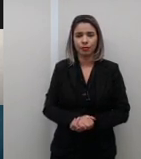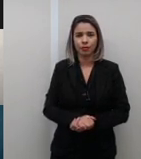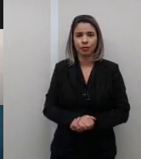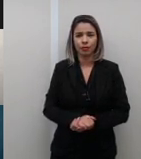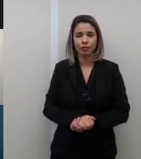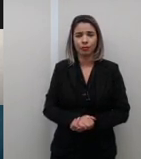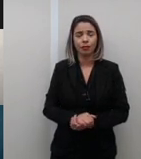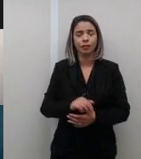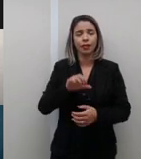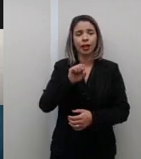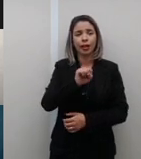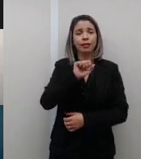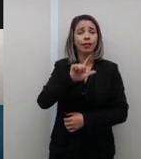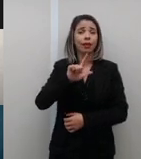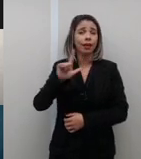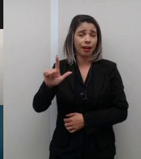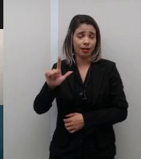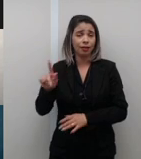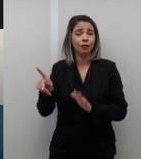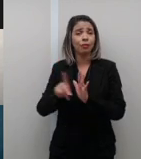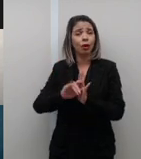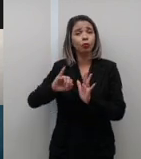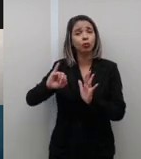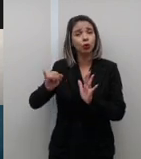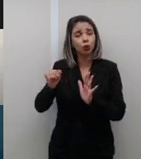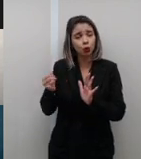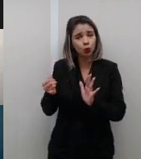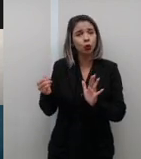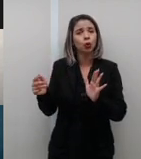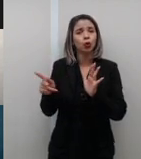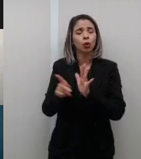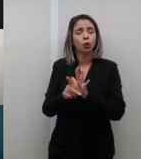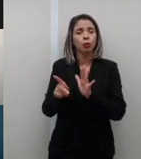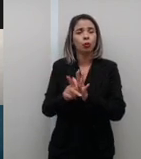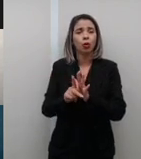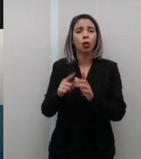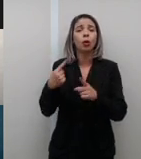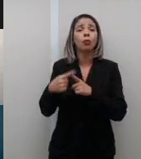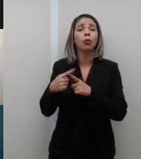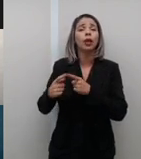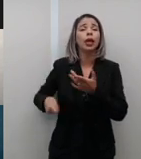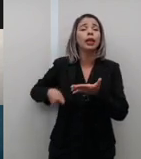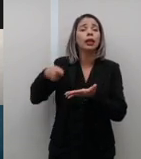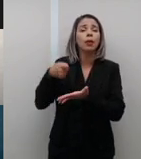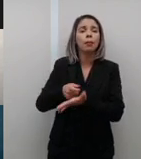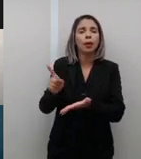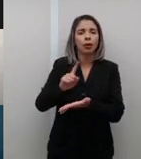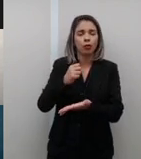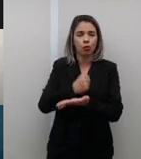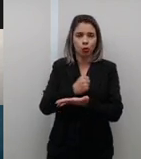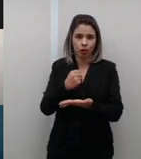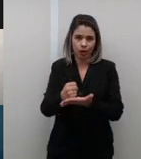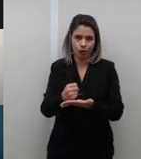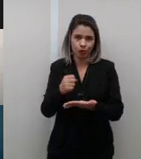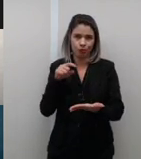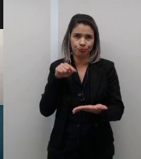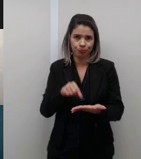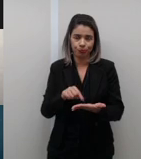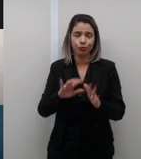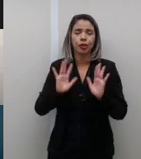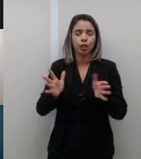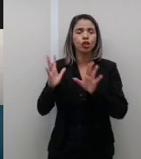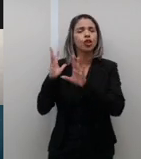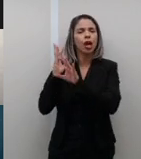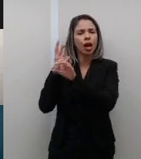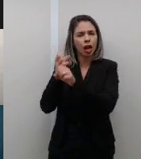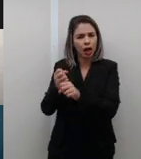SLL sob juros decorrentes de inadimplemento contratual. Feita a revisão, o meu voto